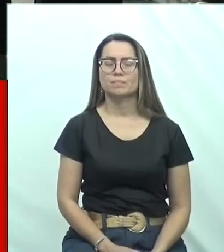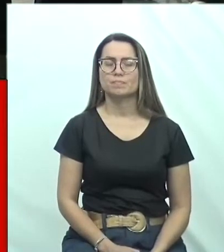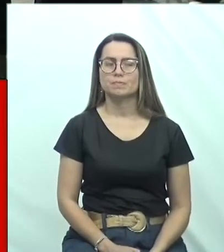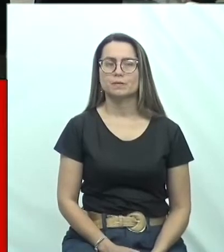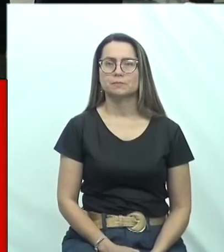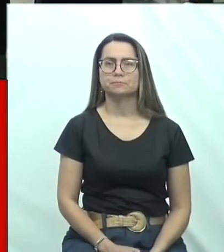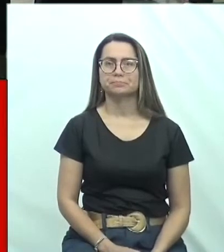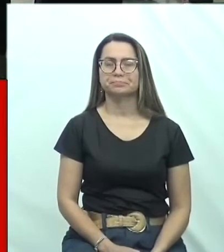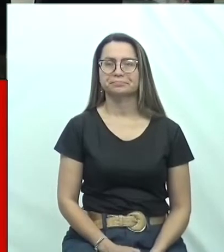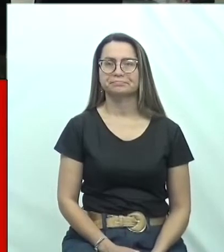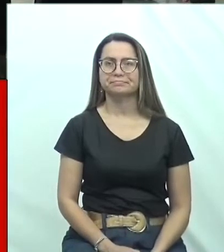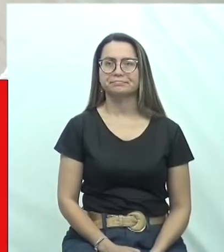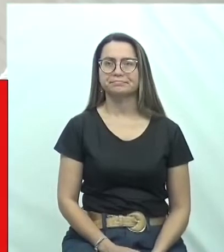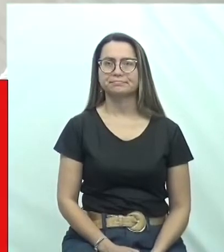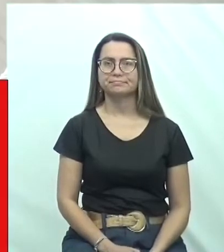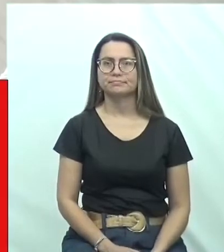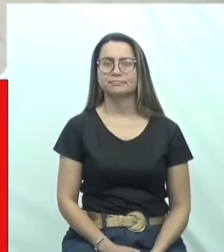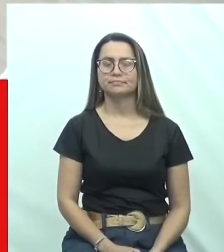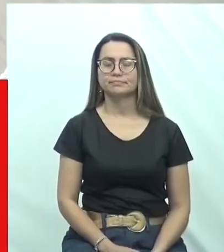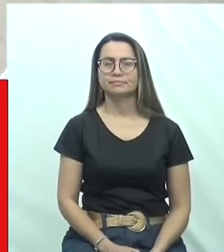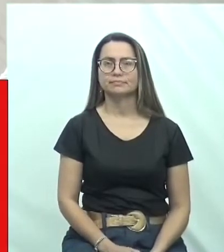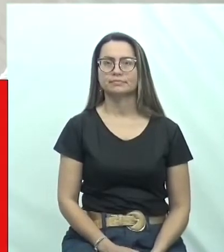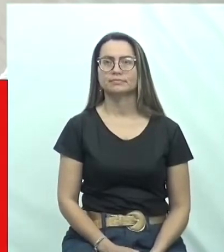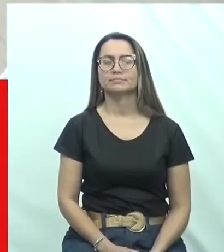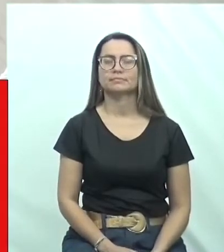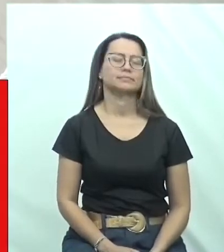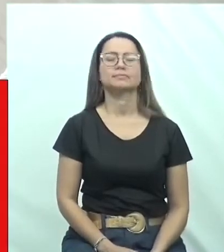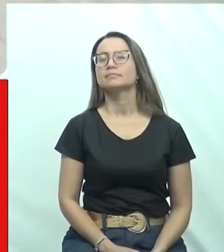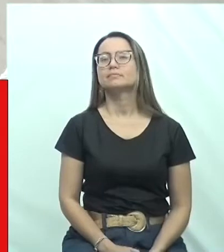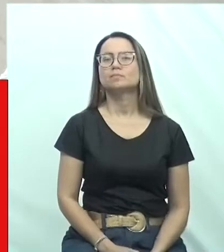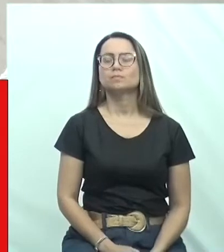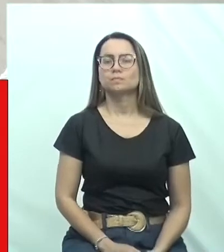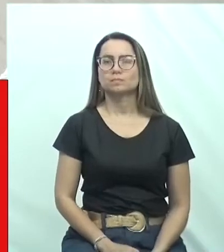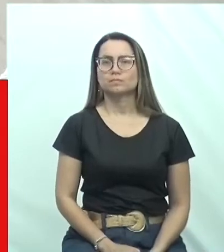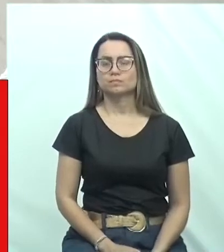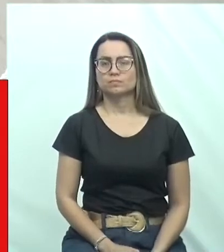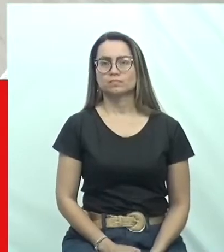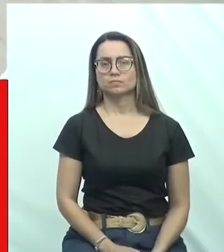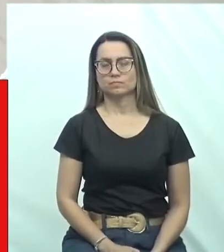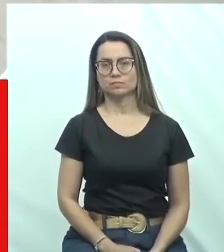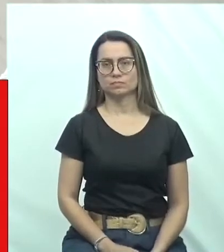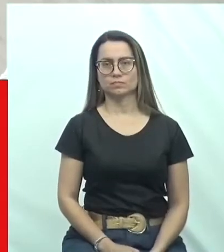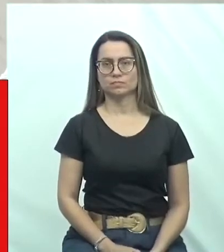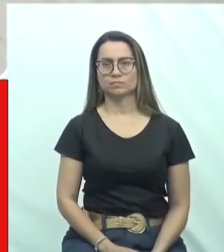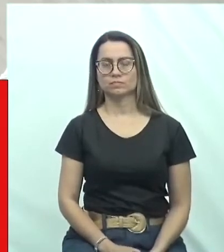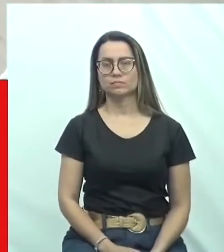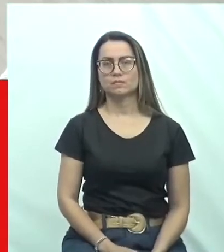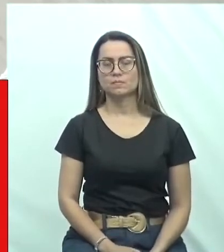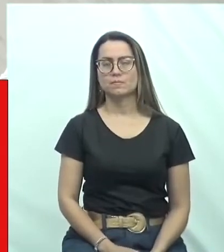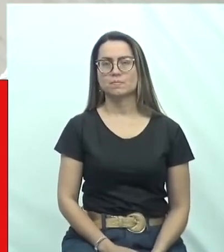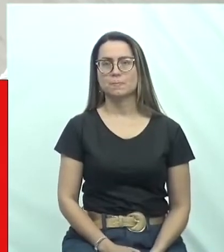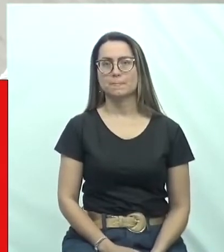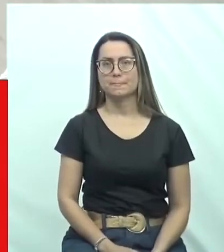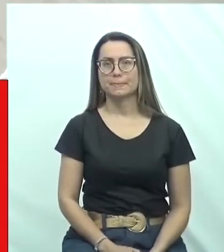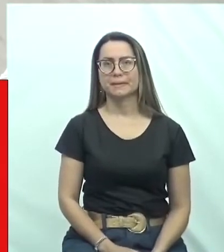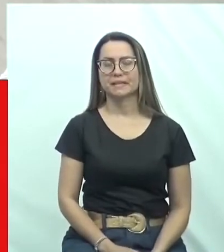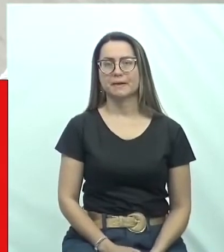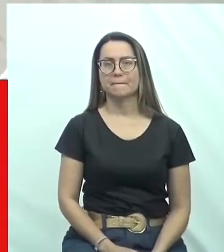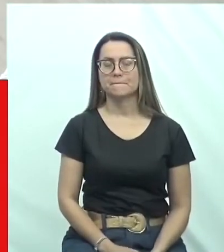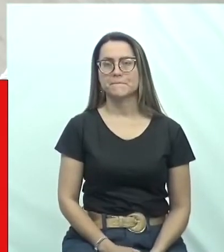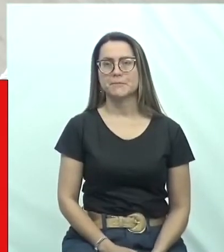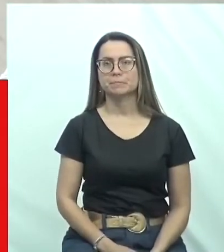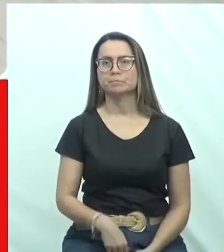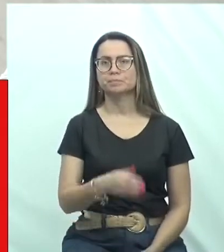Quinquagésima primeira sessão ordinária da segunda sessão legislativa da 19ª legislatura. Grande expediente.